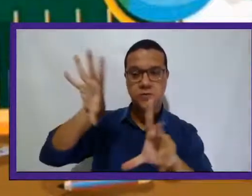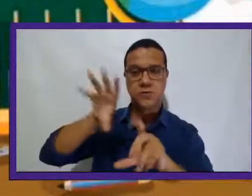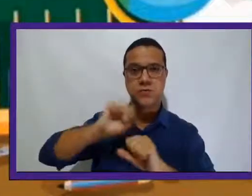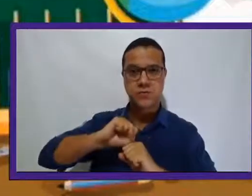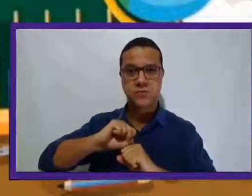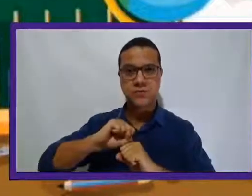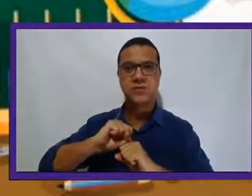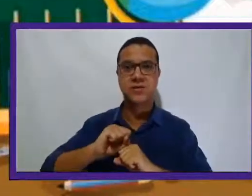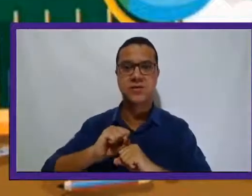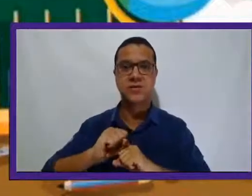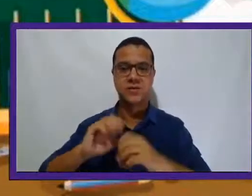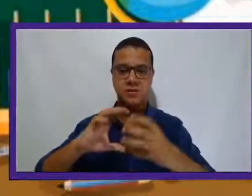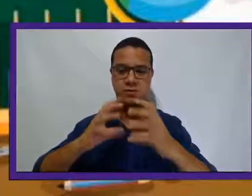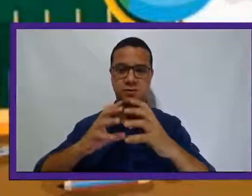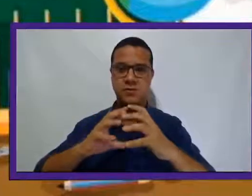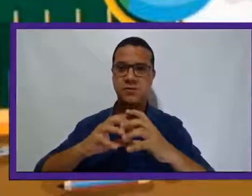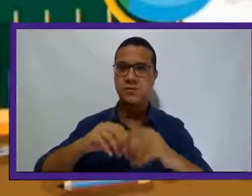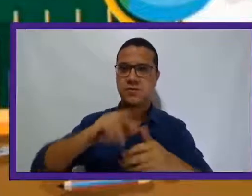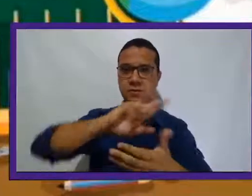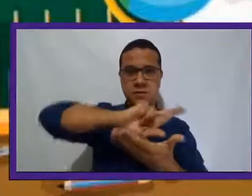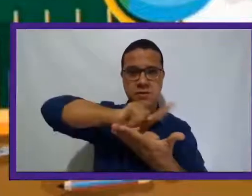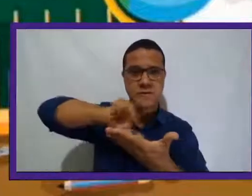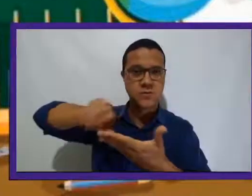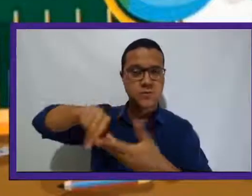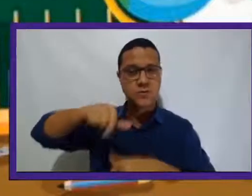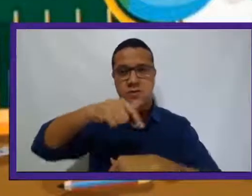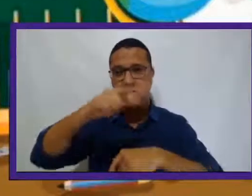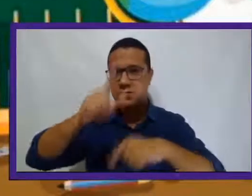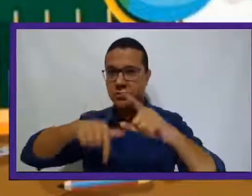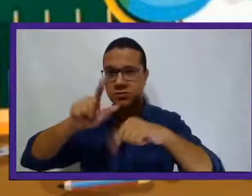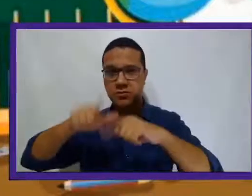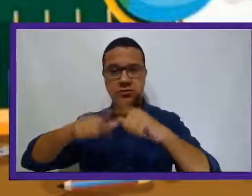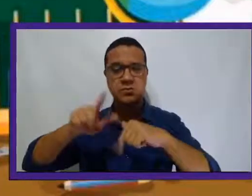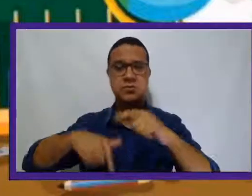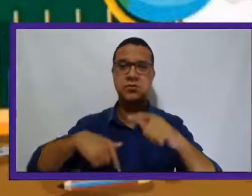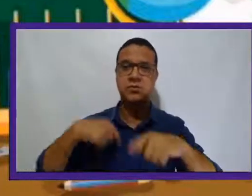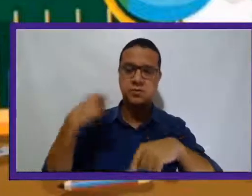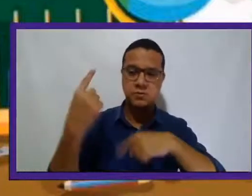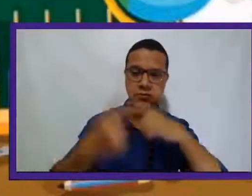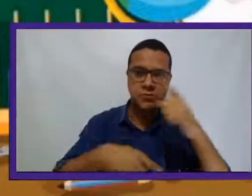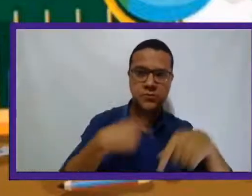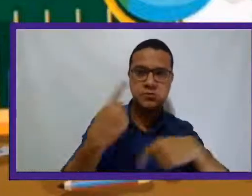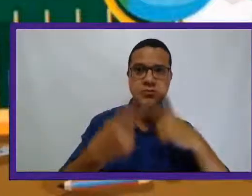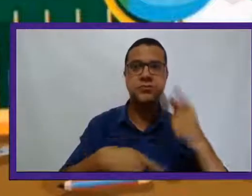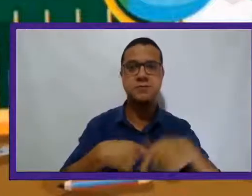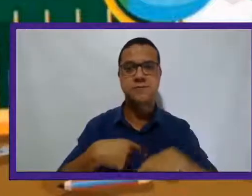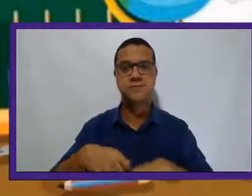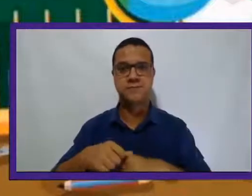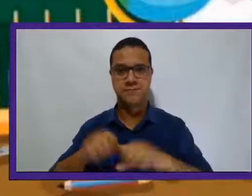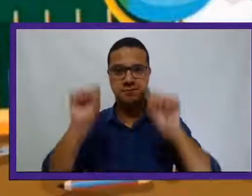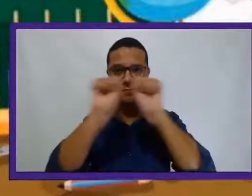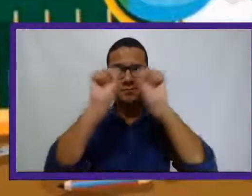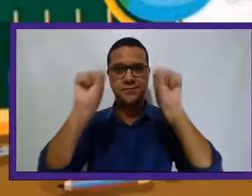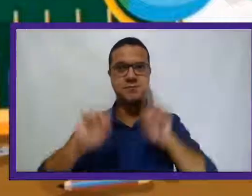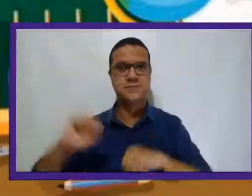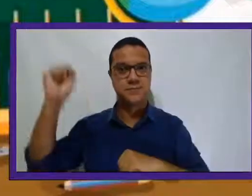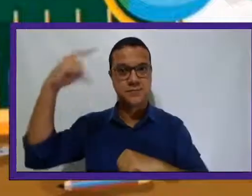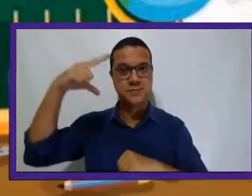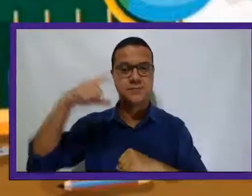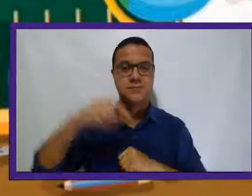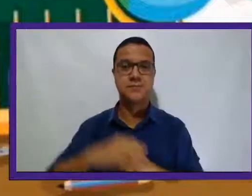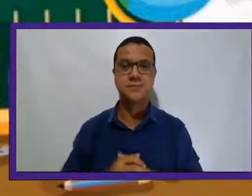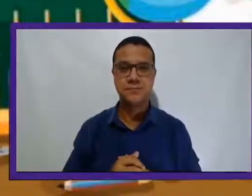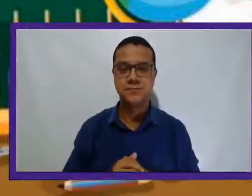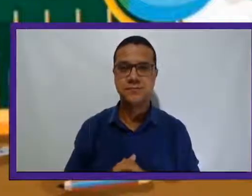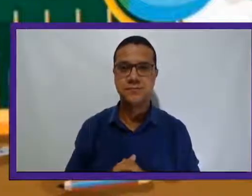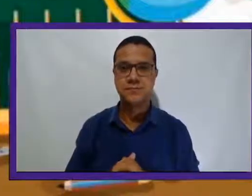Não só planetas Asteróides, meteoros Todos esses giram ali No sistema solar